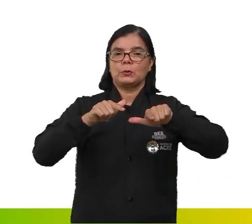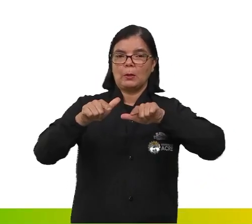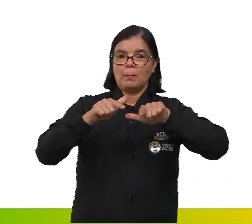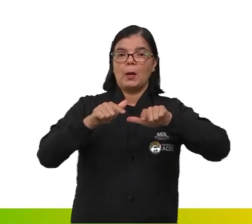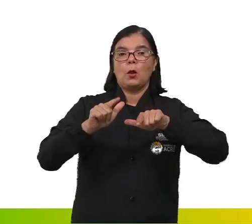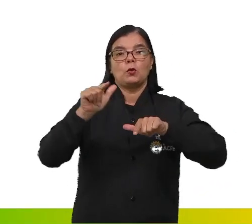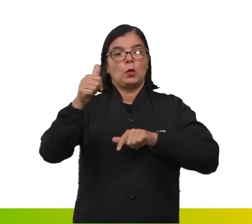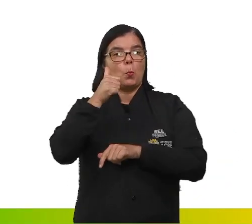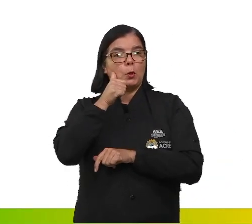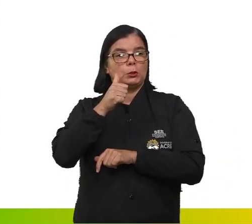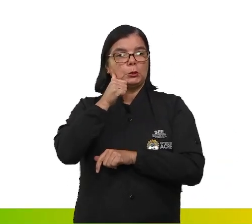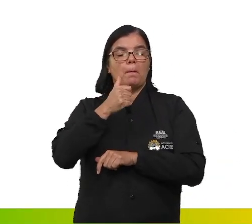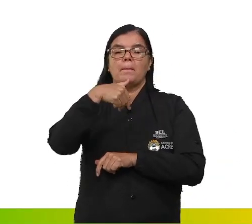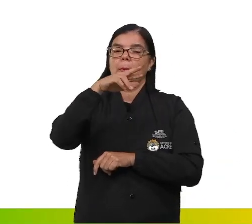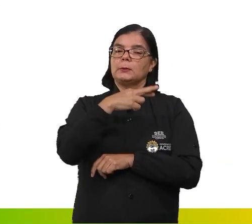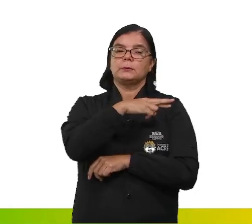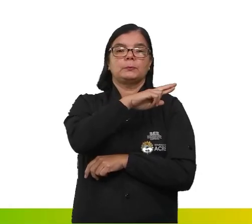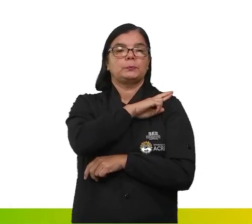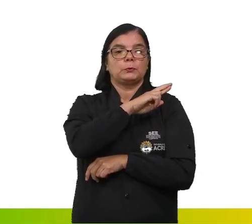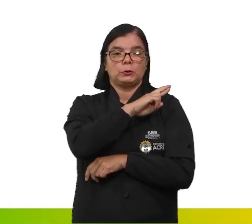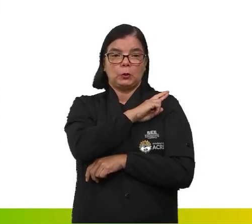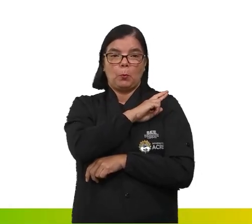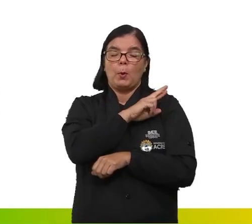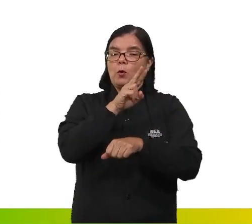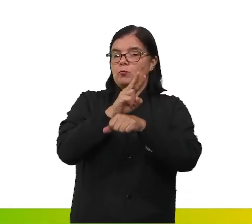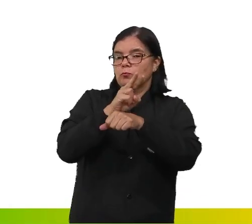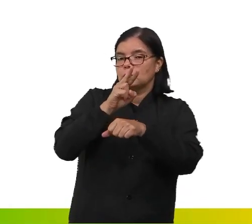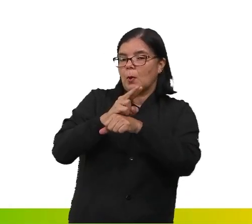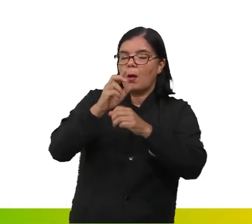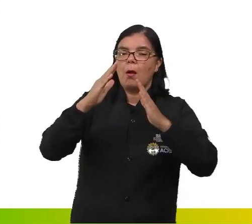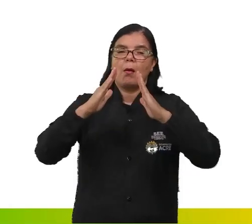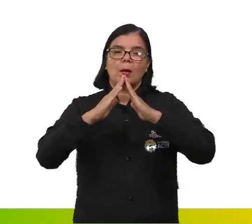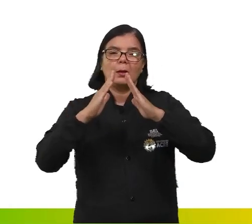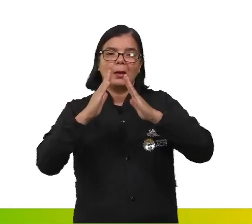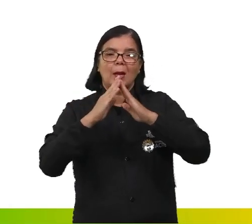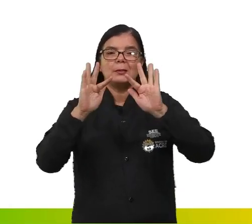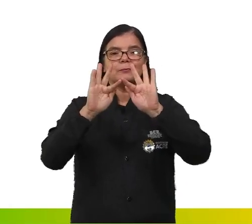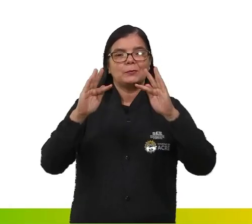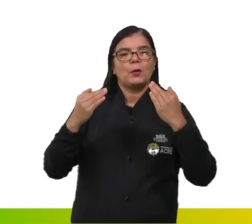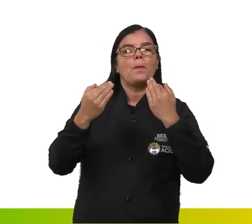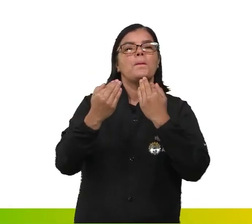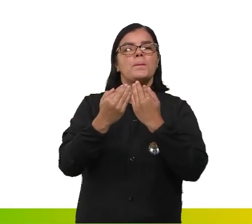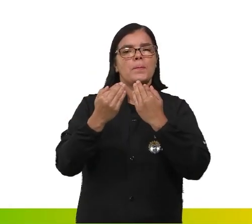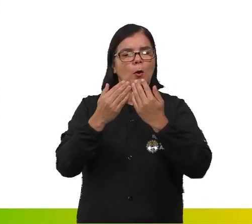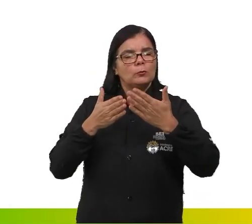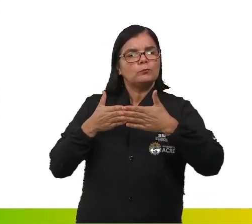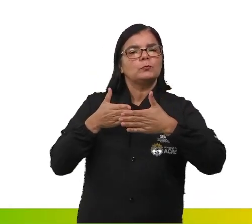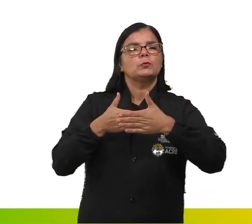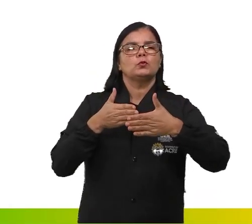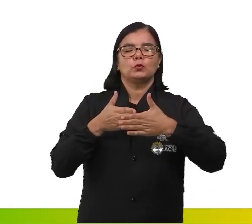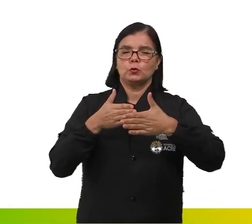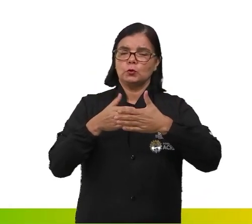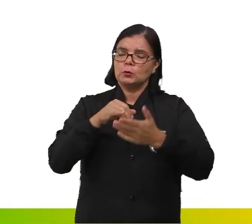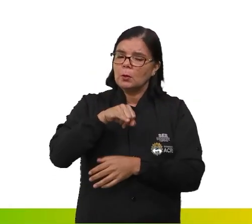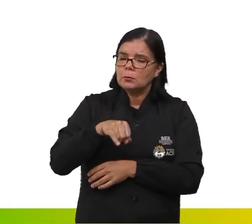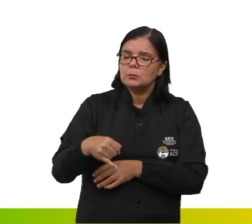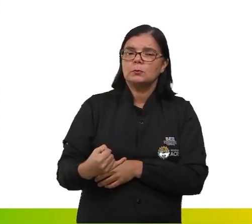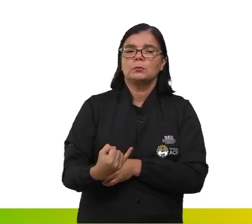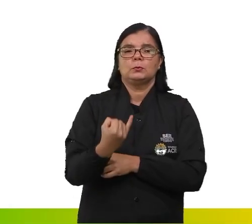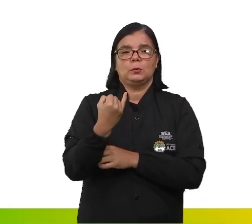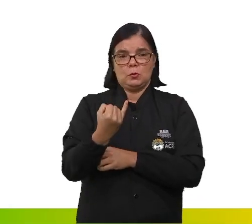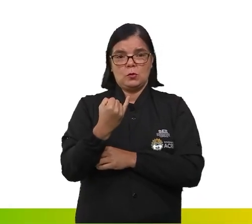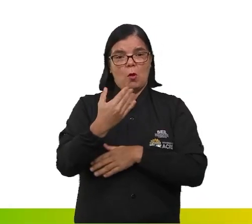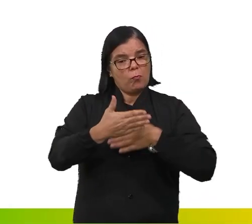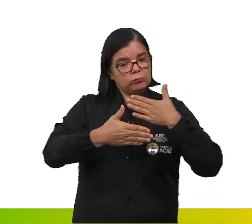do trabalho, onde as mulheres são mais responsáveis pelos cuidados com a casa e a família, pode limitar suas oportunidades